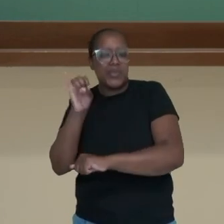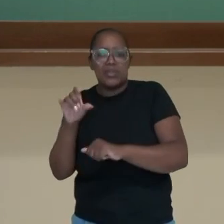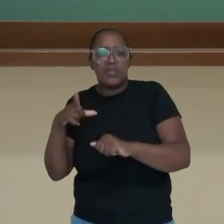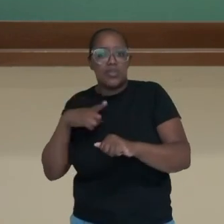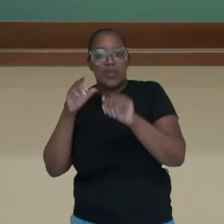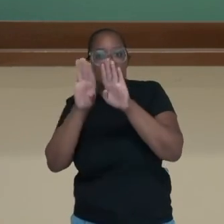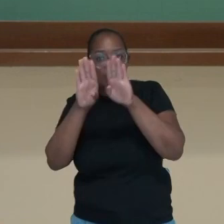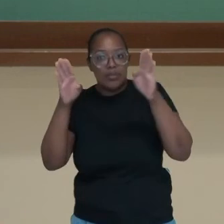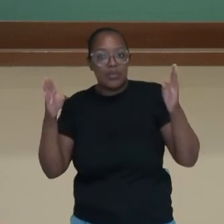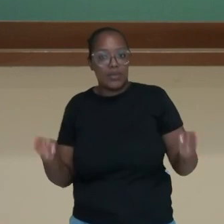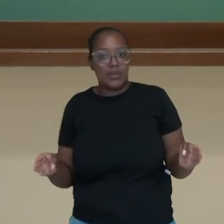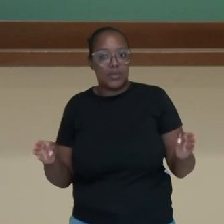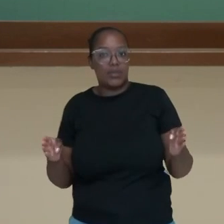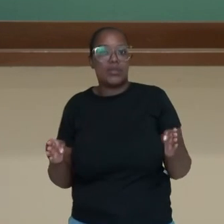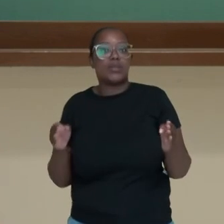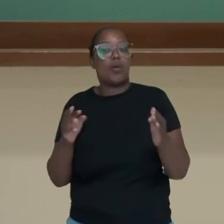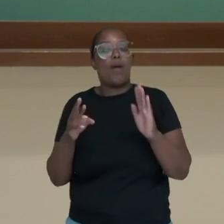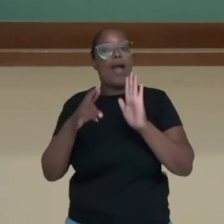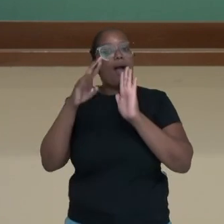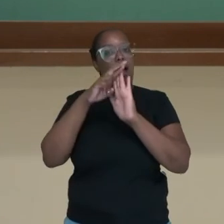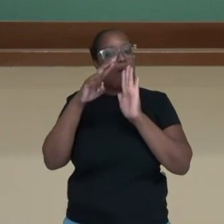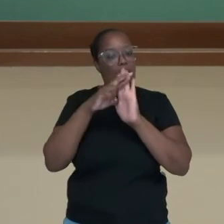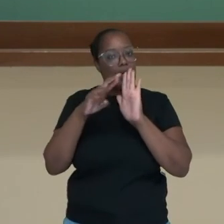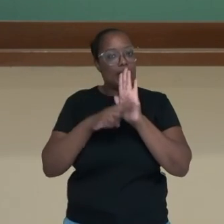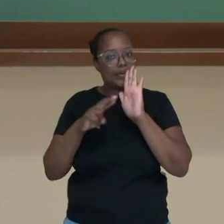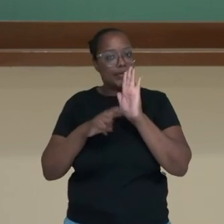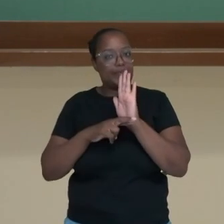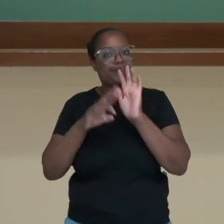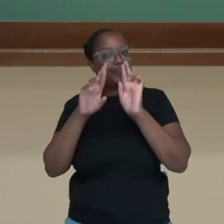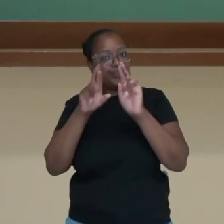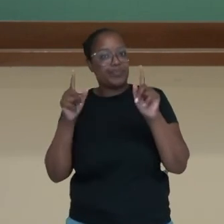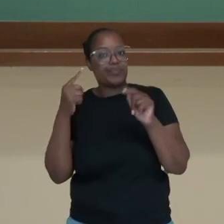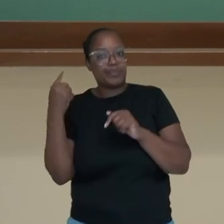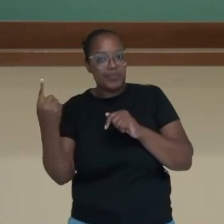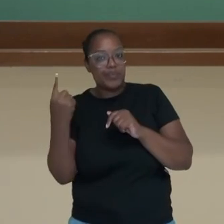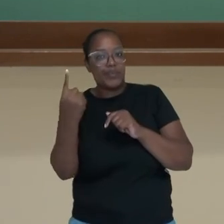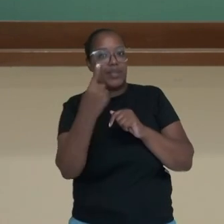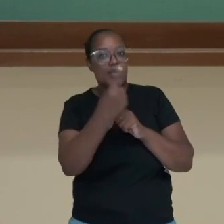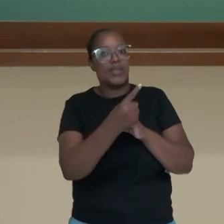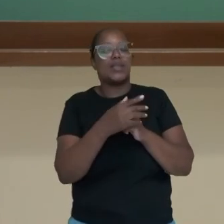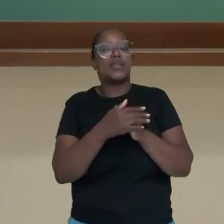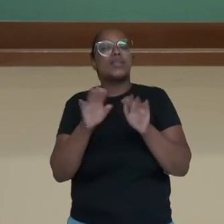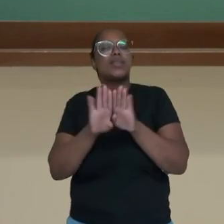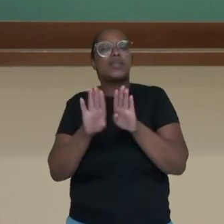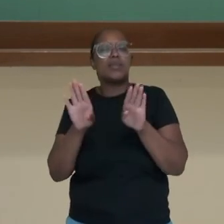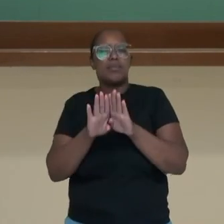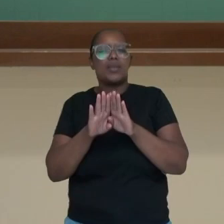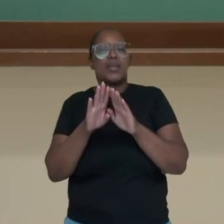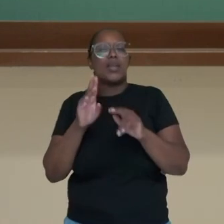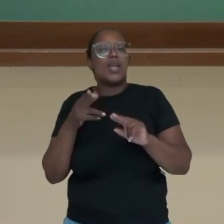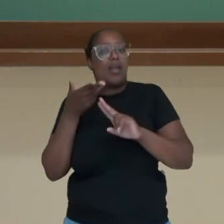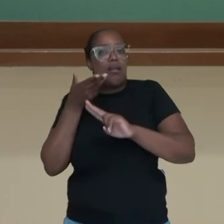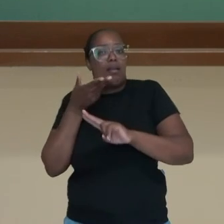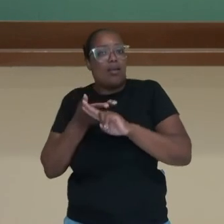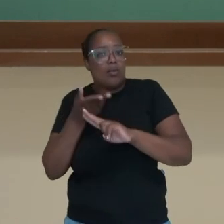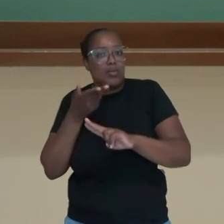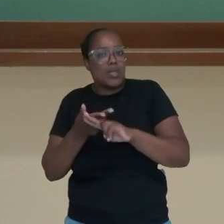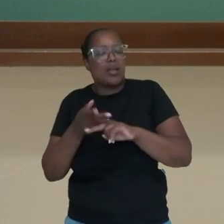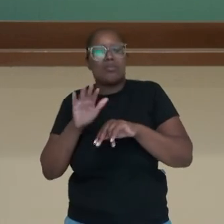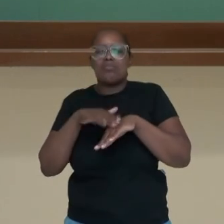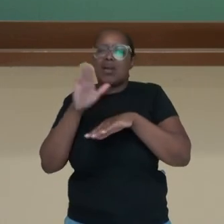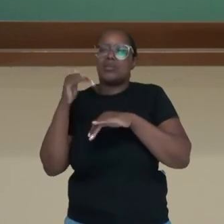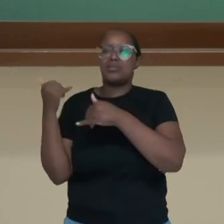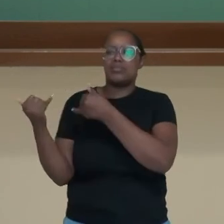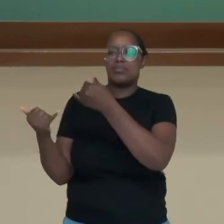situação, são determinadas as regras específicas. O ping-pong é disputado de forma mais